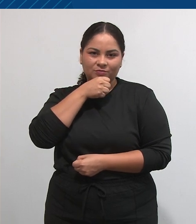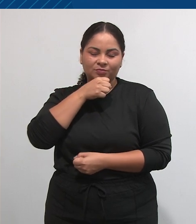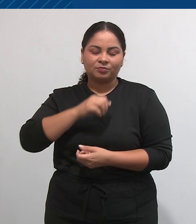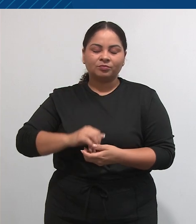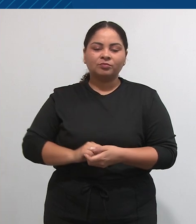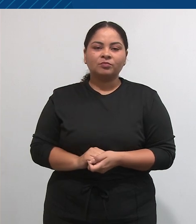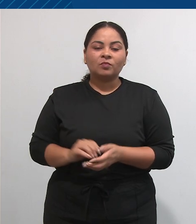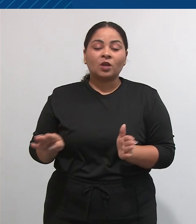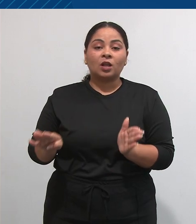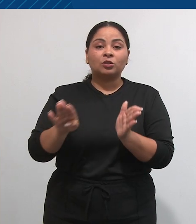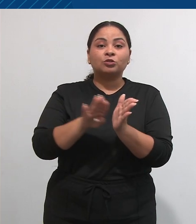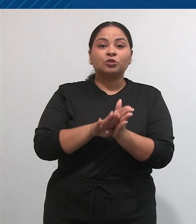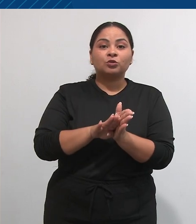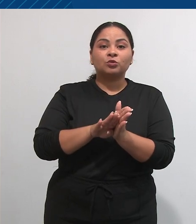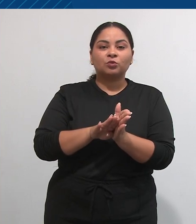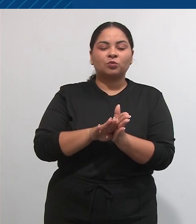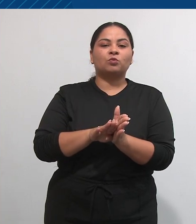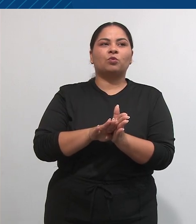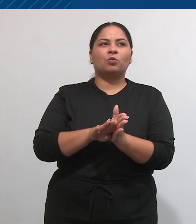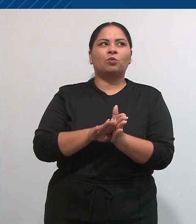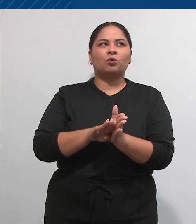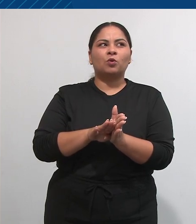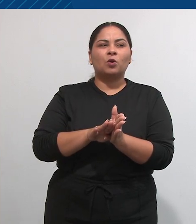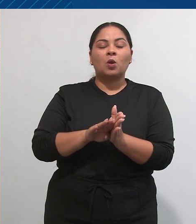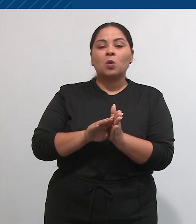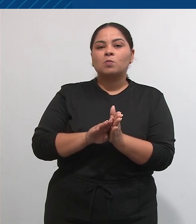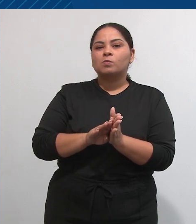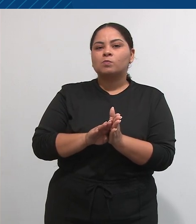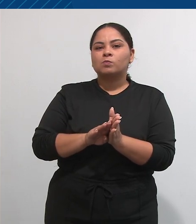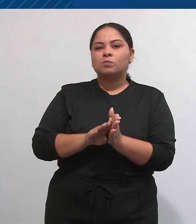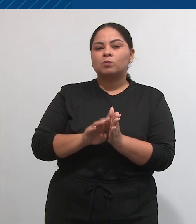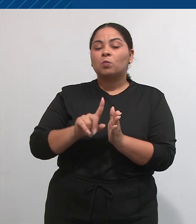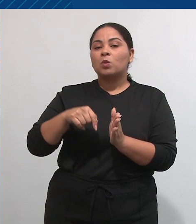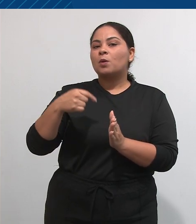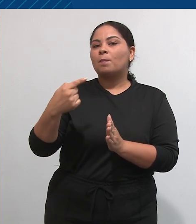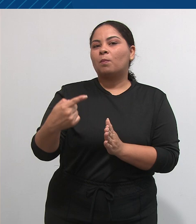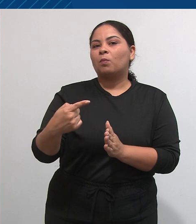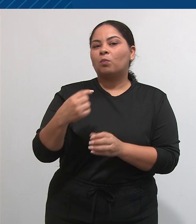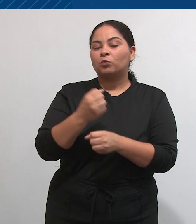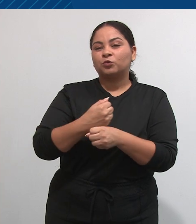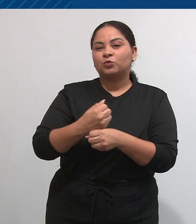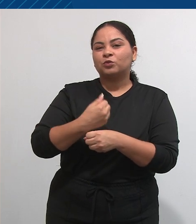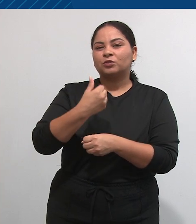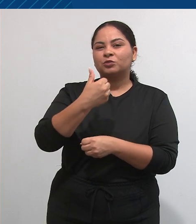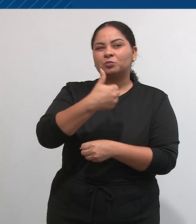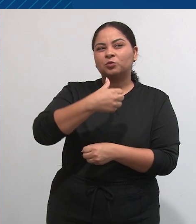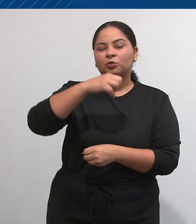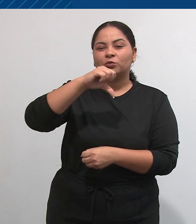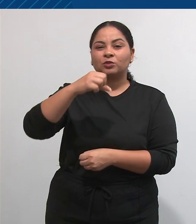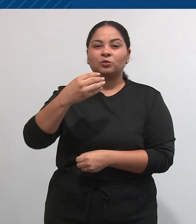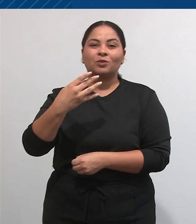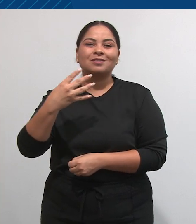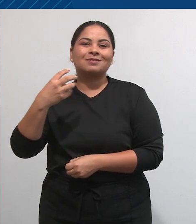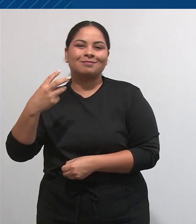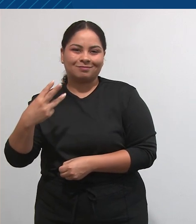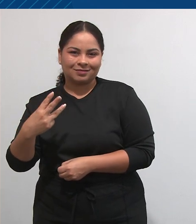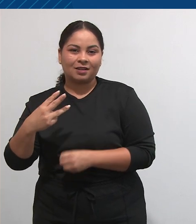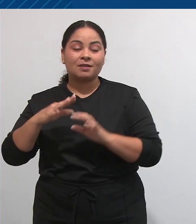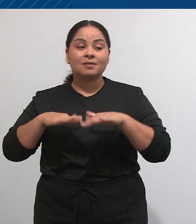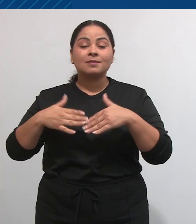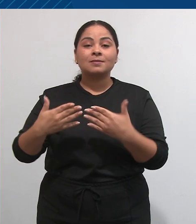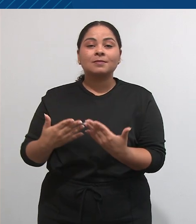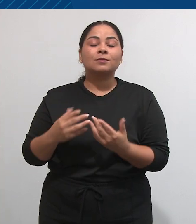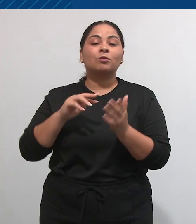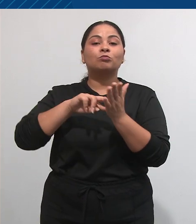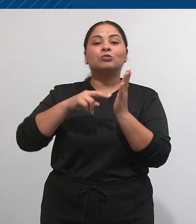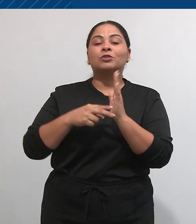Então, ela chegou após o território, que foi em 43, e essas mulheres, a qual eu vim, na